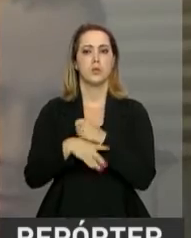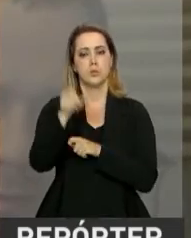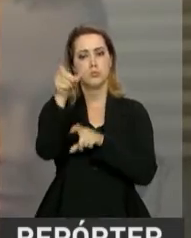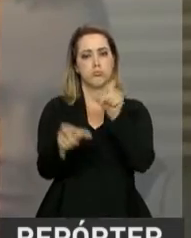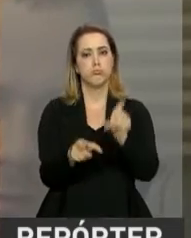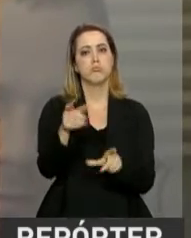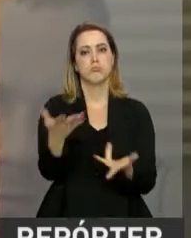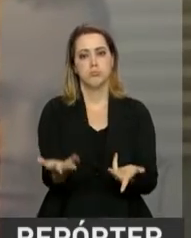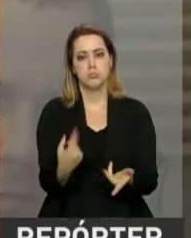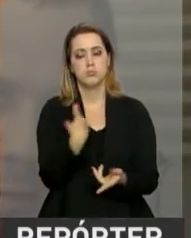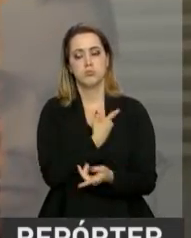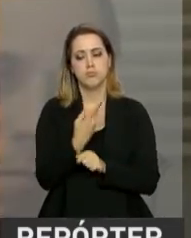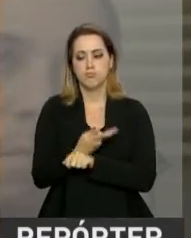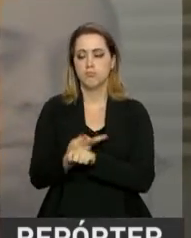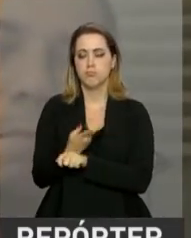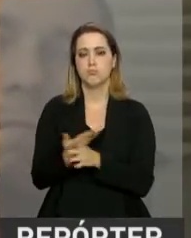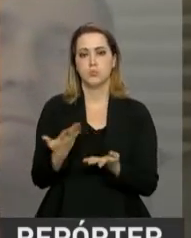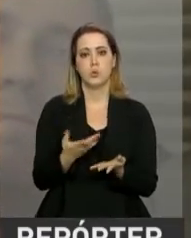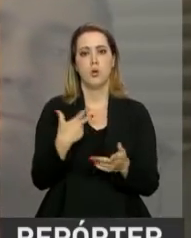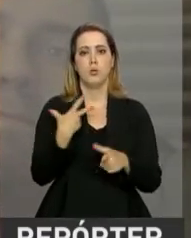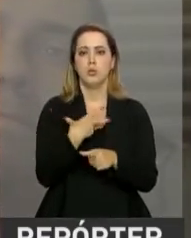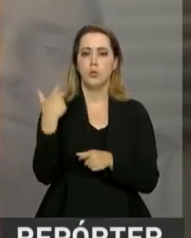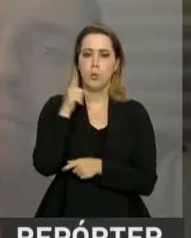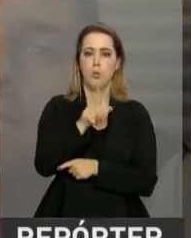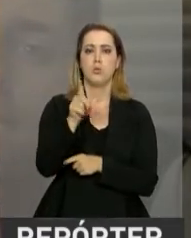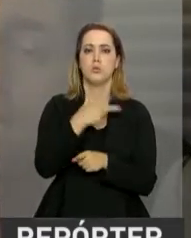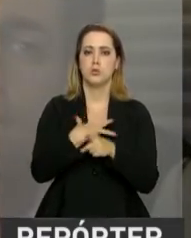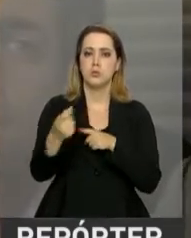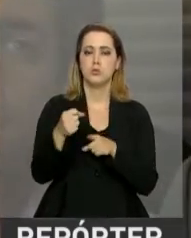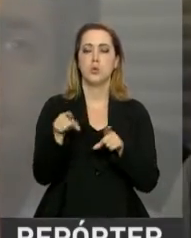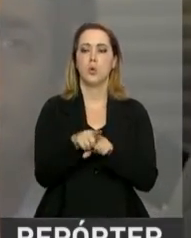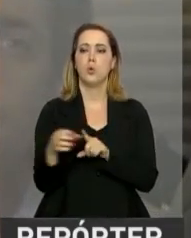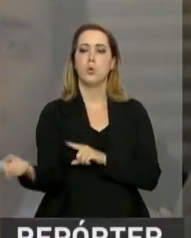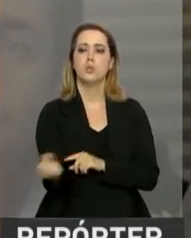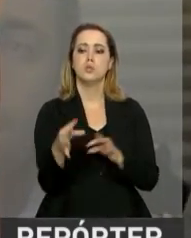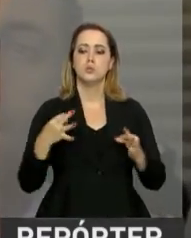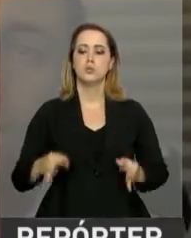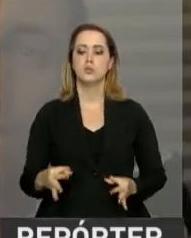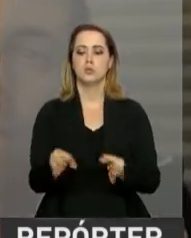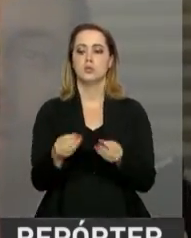nossa nós esperamos cinco que novas tecnologias sejam aprovadas se colocar à disposição da população